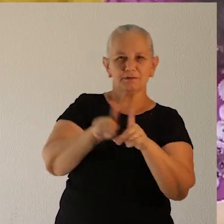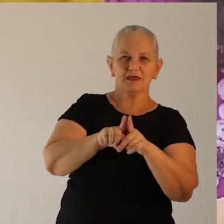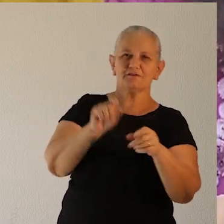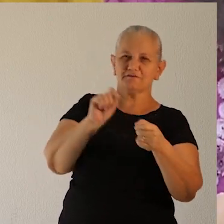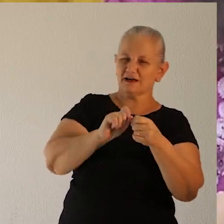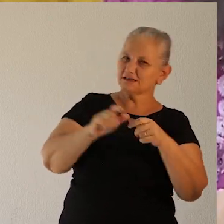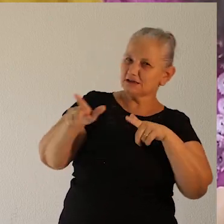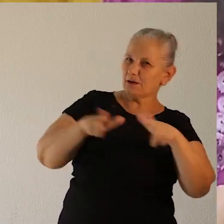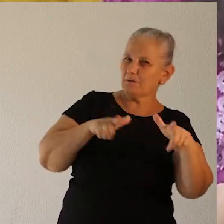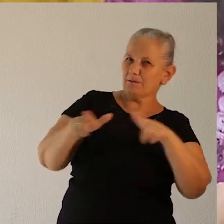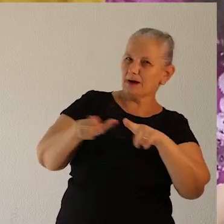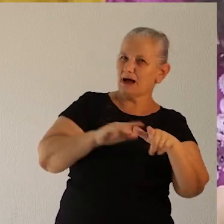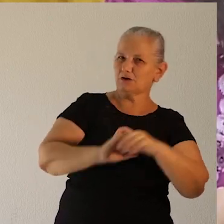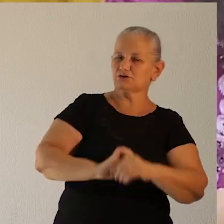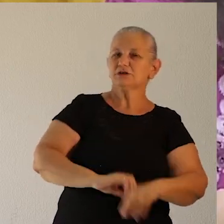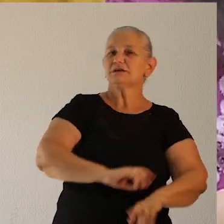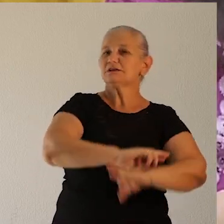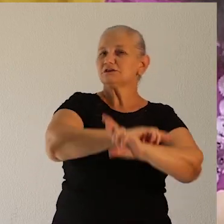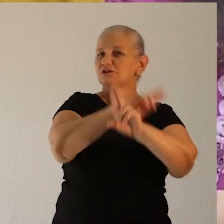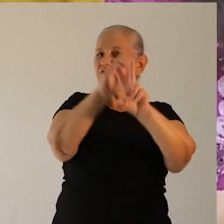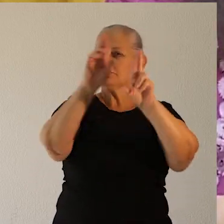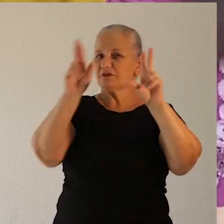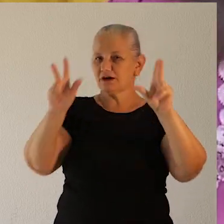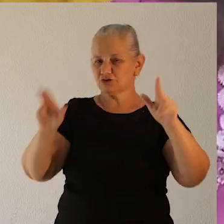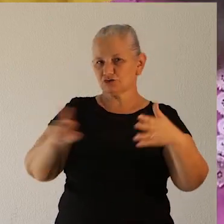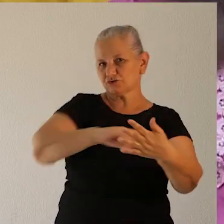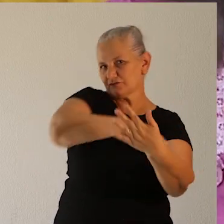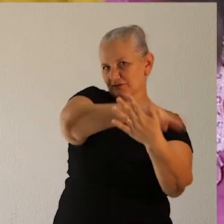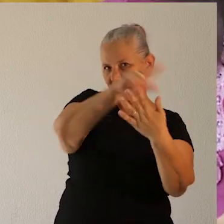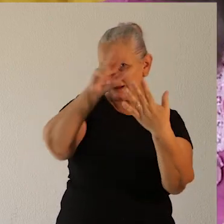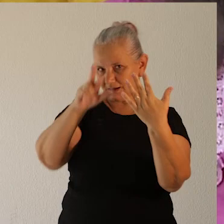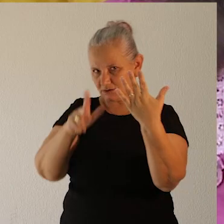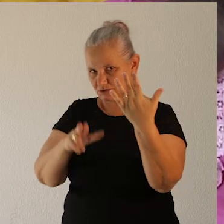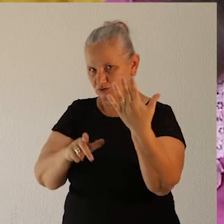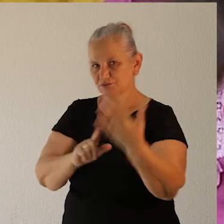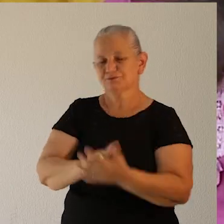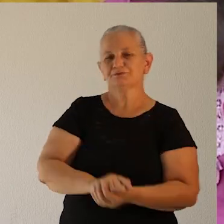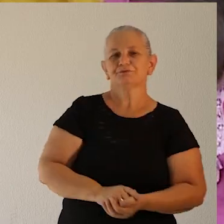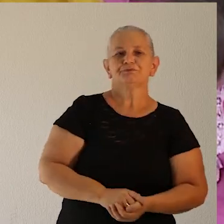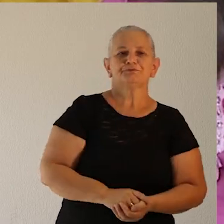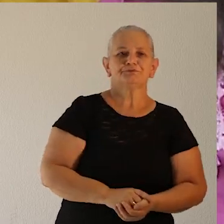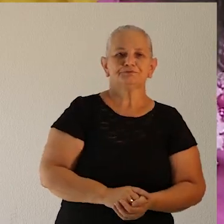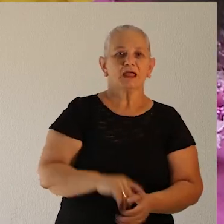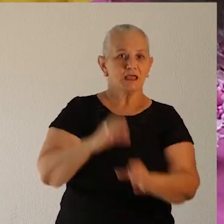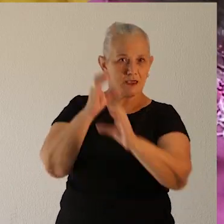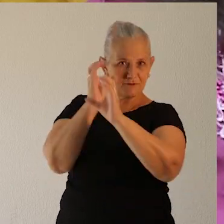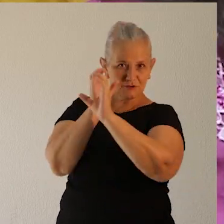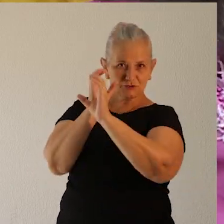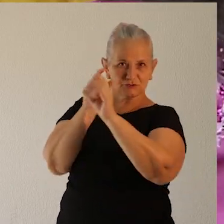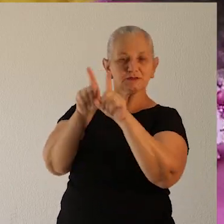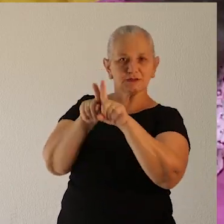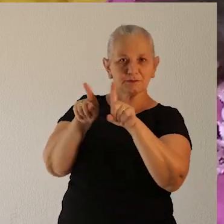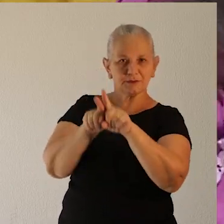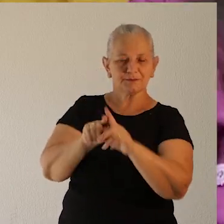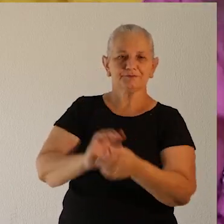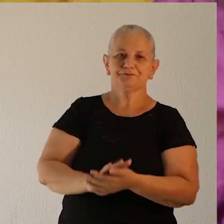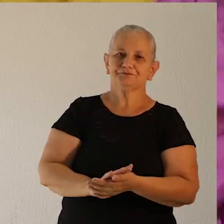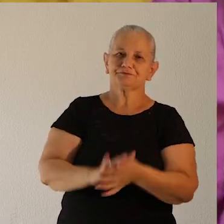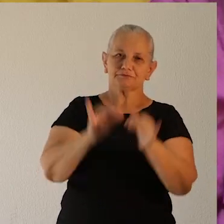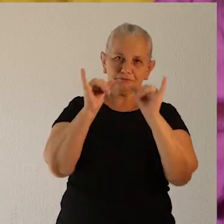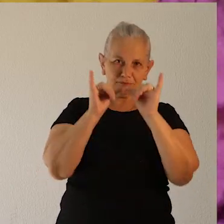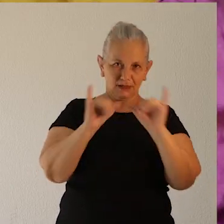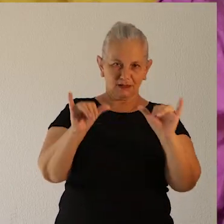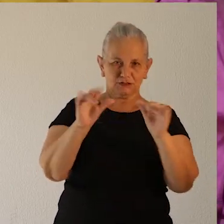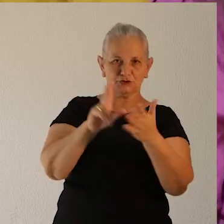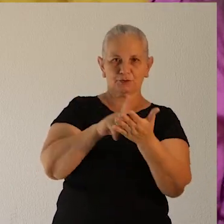de diversos tipos e faz trabalhos comunitários para a sociedade onde vive. Sim, sim. E esse personagem é